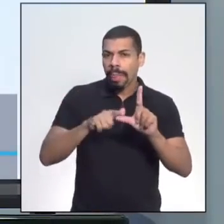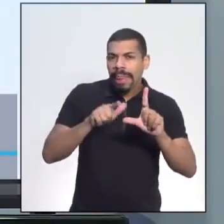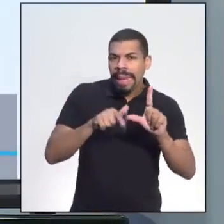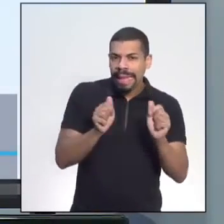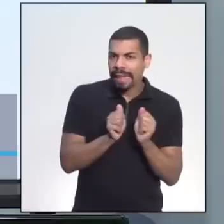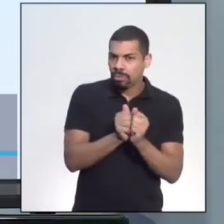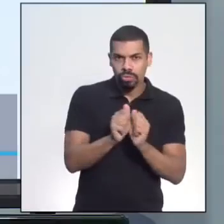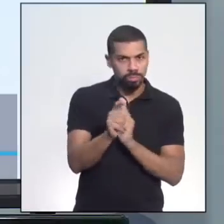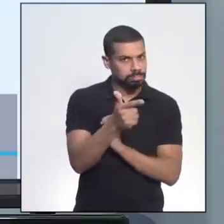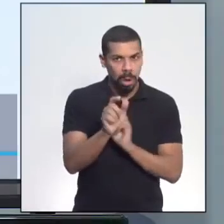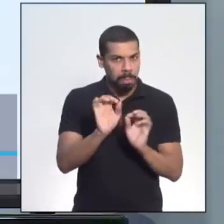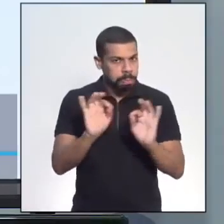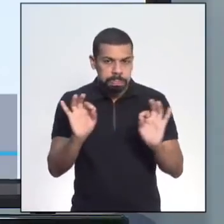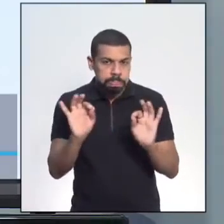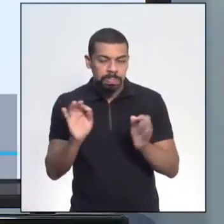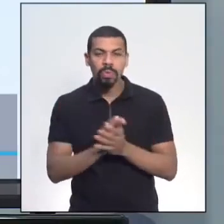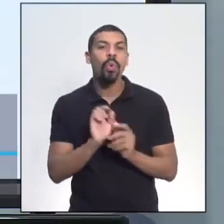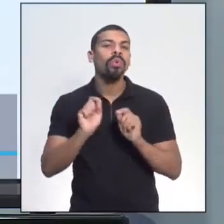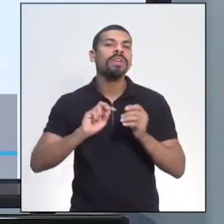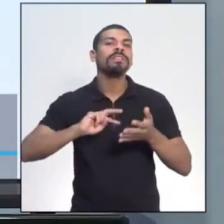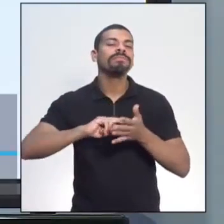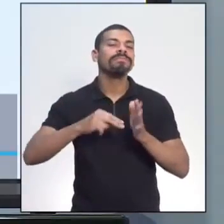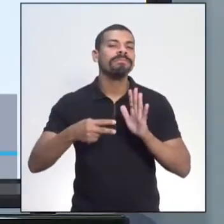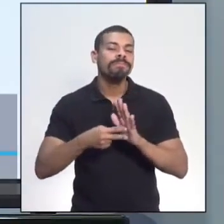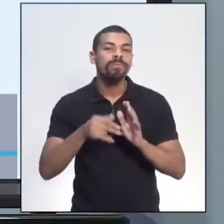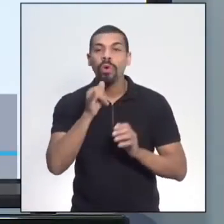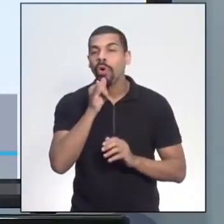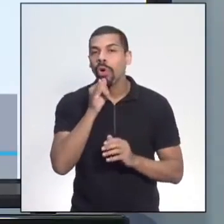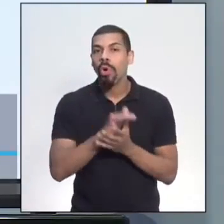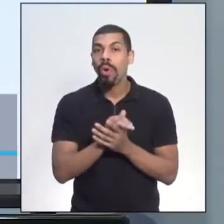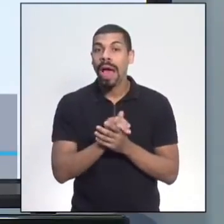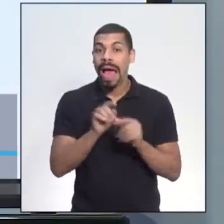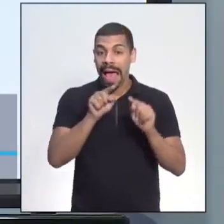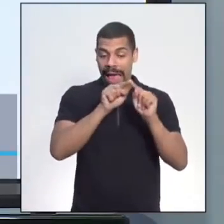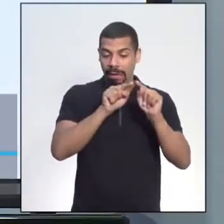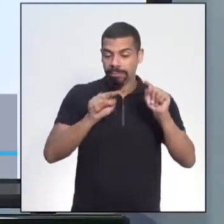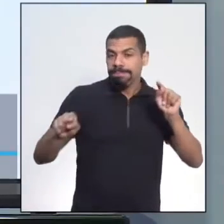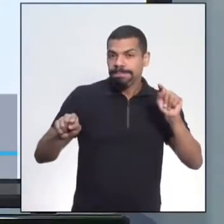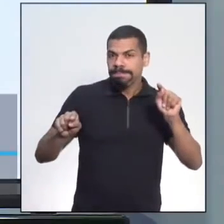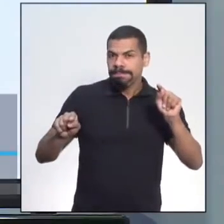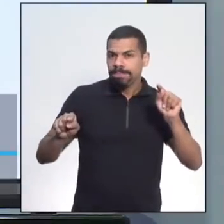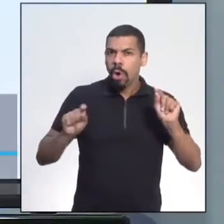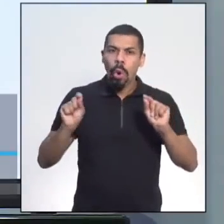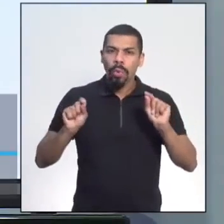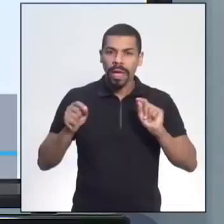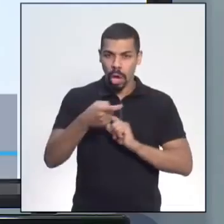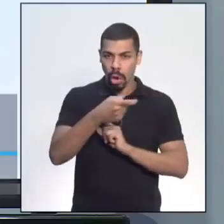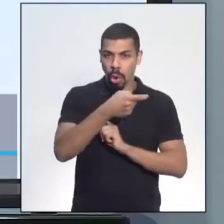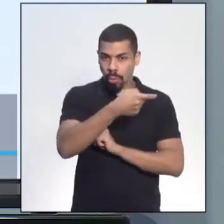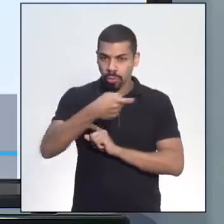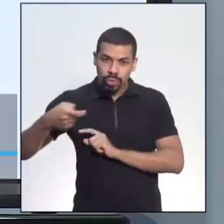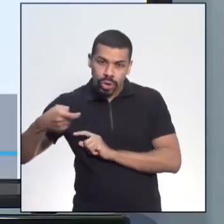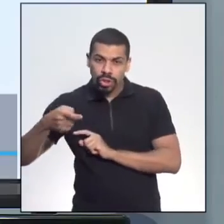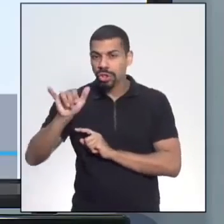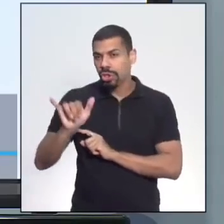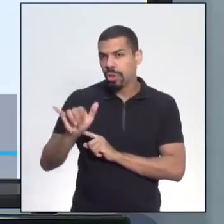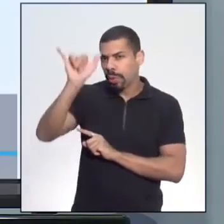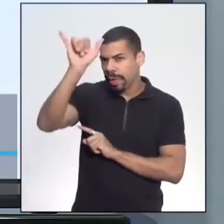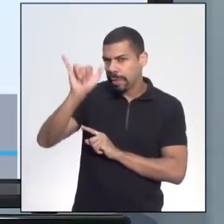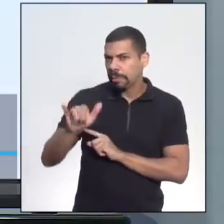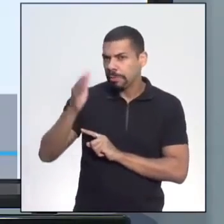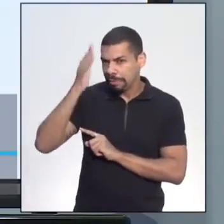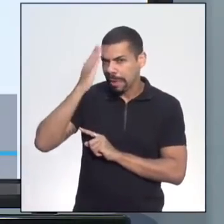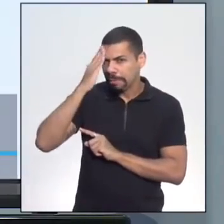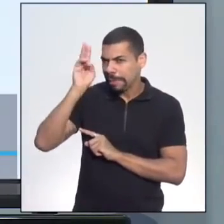nenhuma, ele indica o que mesmo? Ele indica aonde a minha reta cruza o eixo y. Lembram disso? Tá, muito